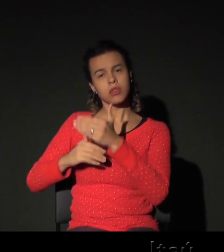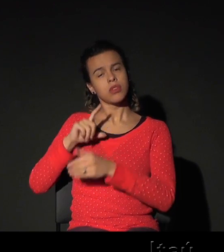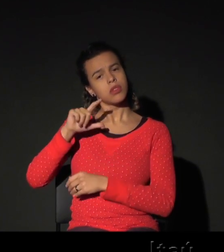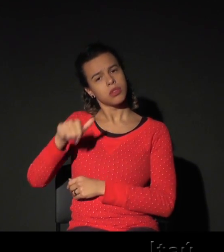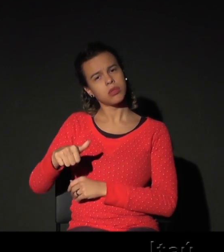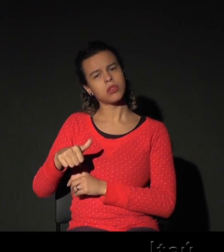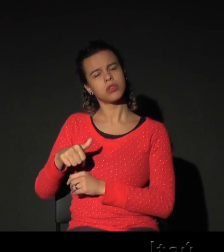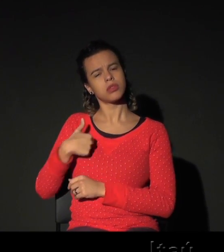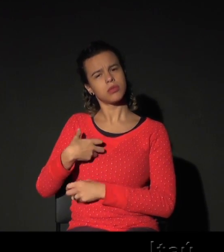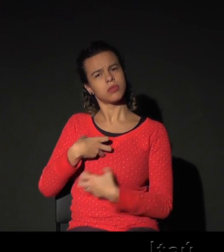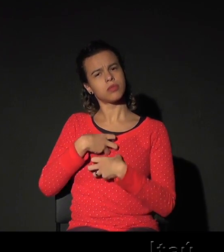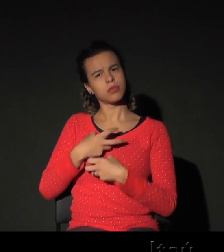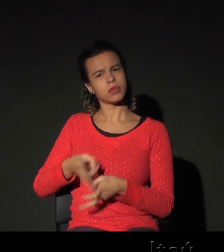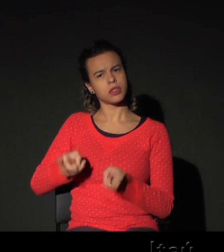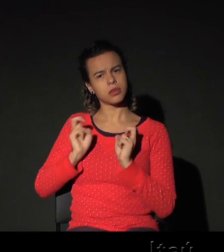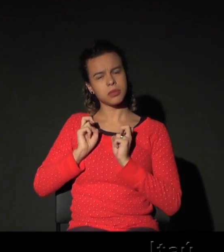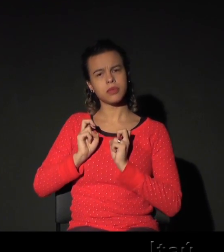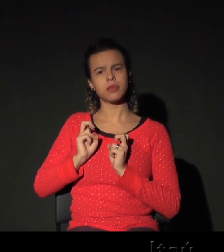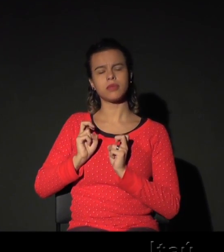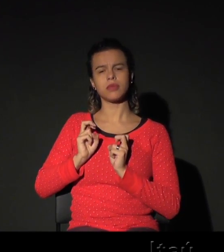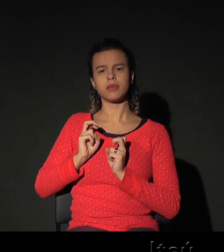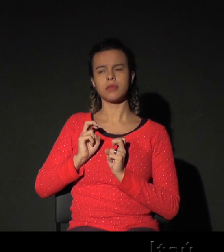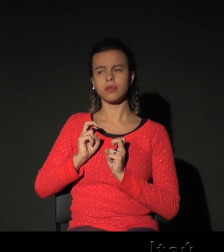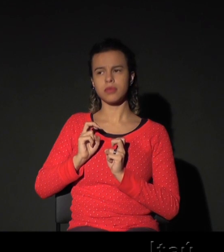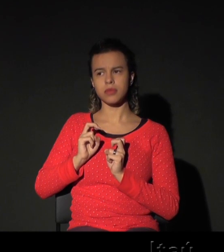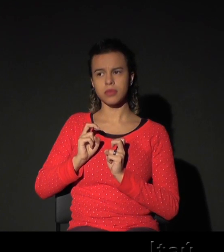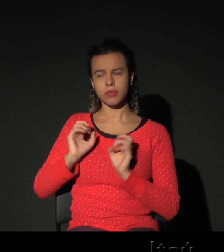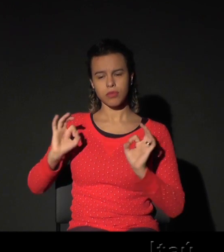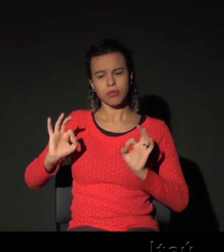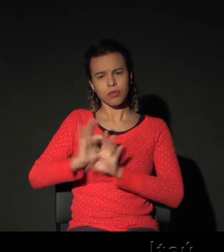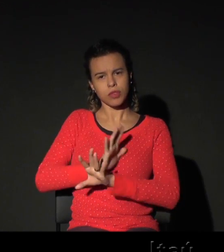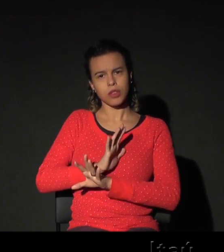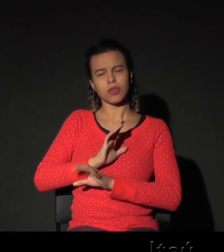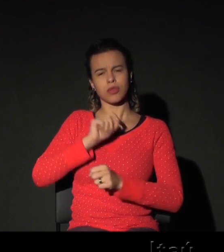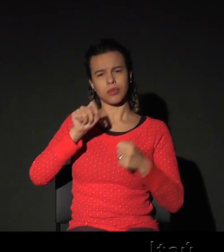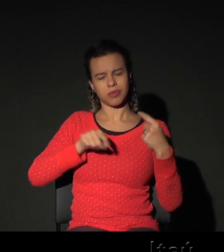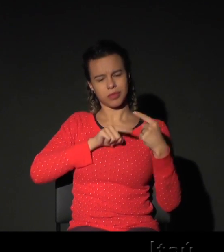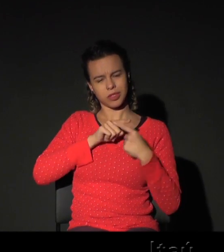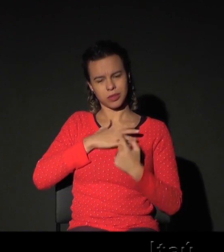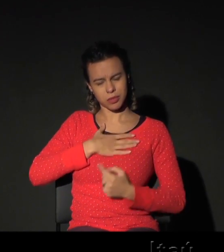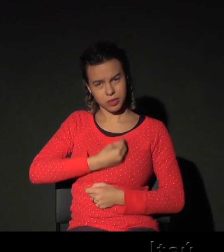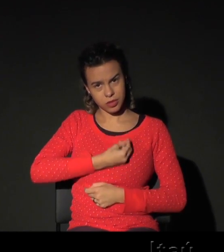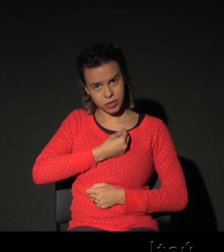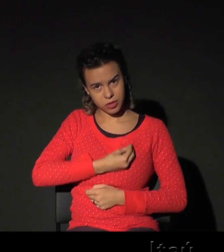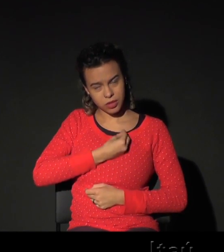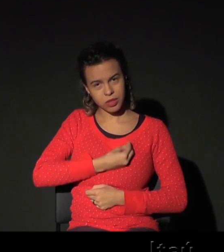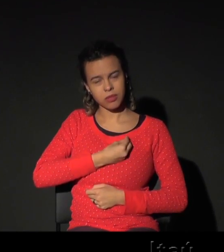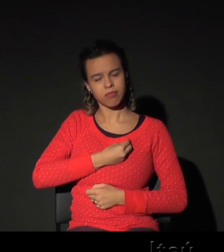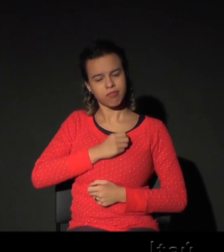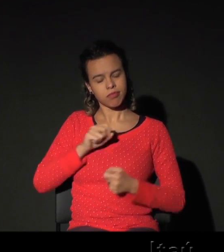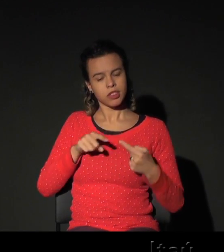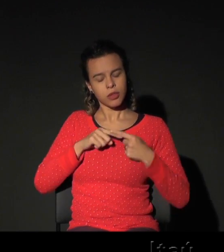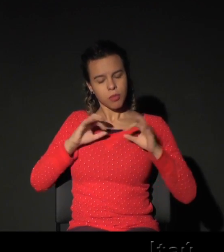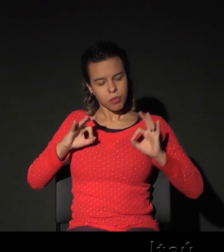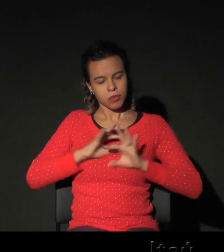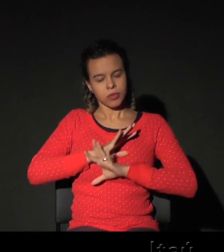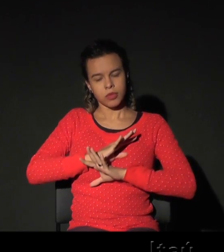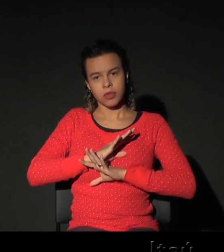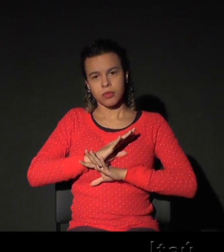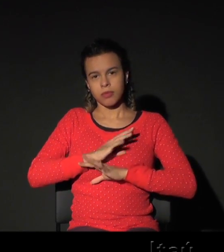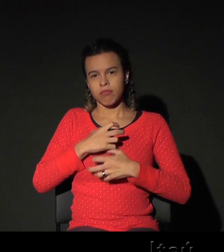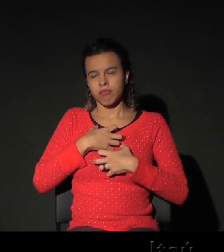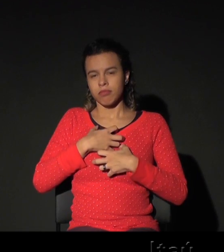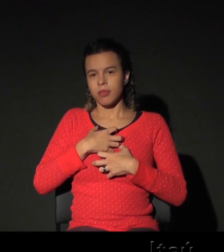depois que eu senti que tinha cumprido uma certa missão da minha vida eu